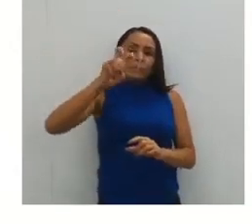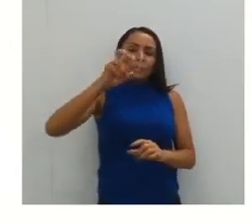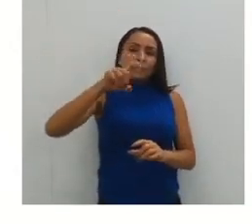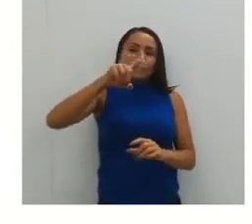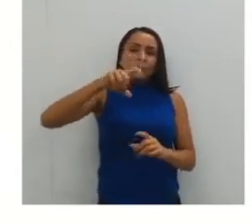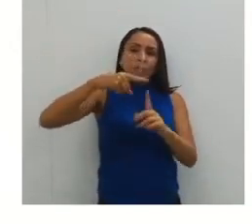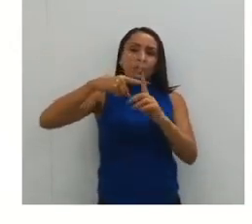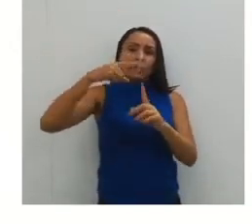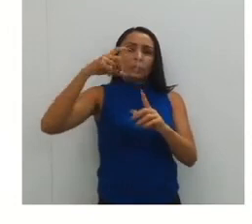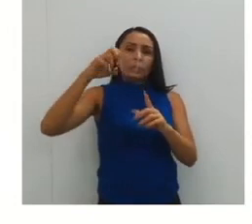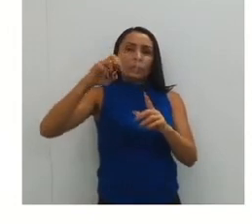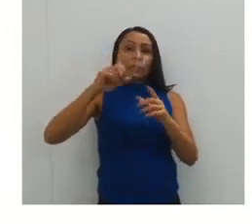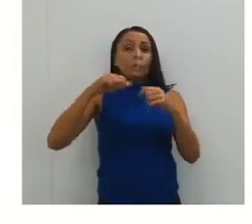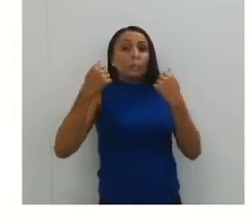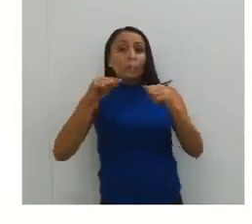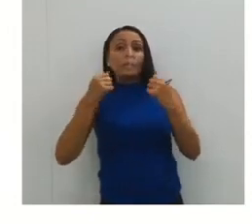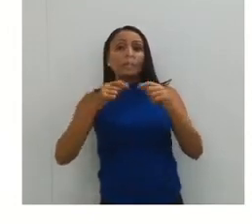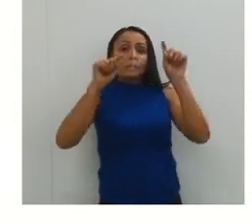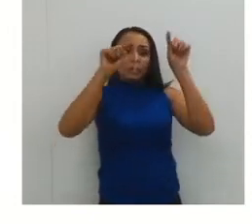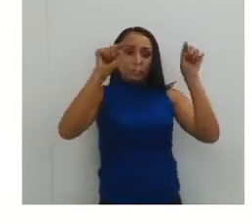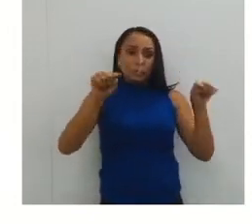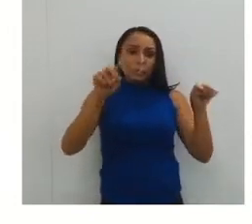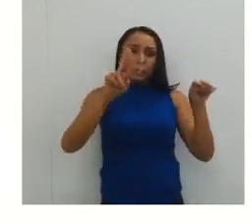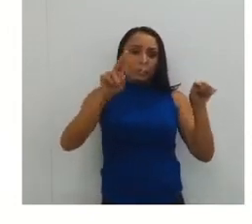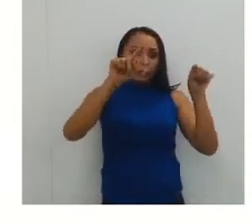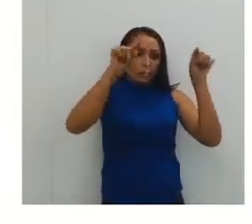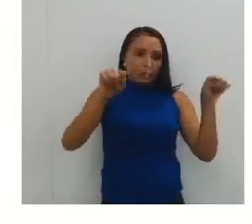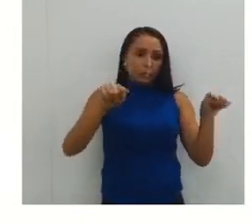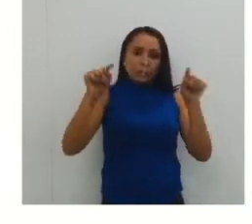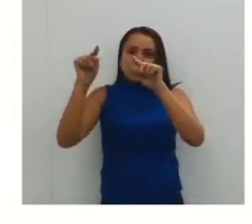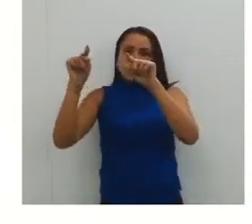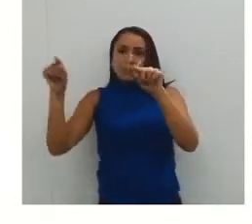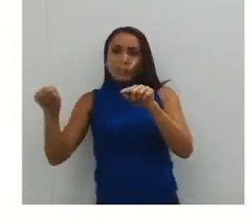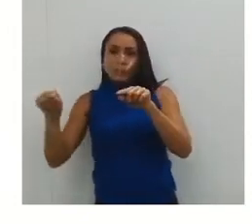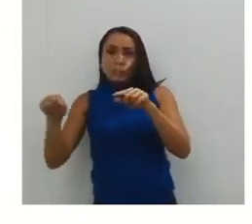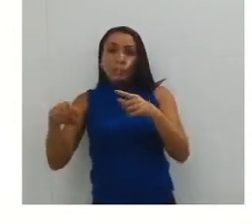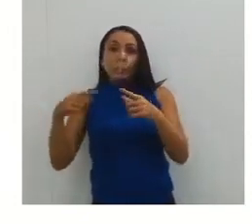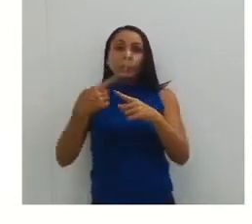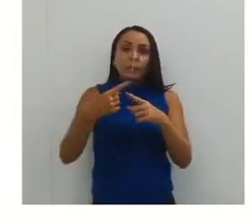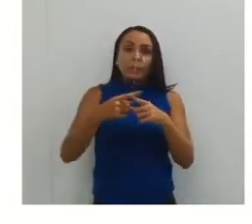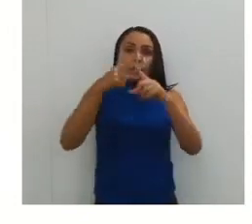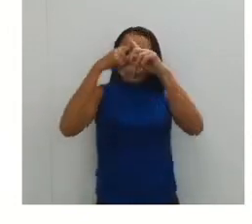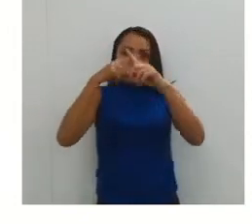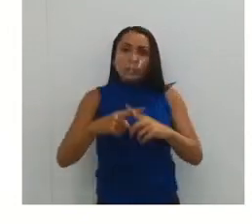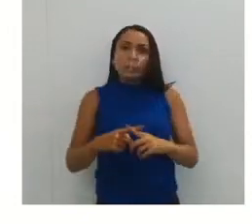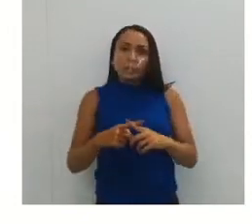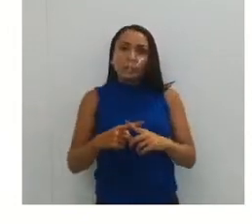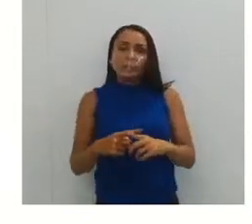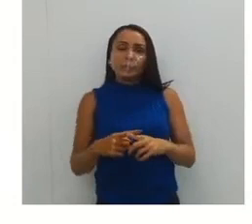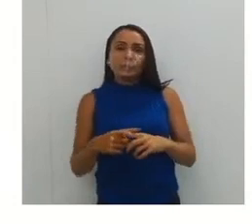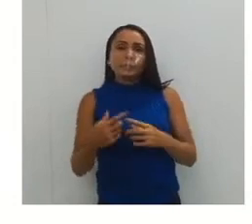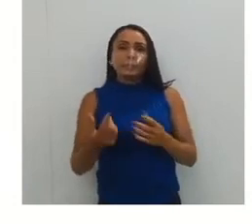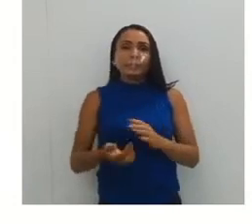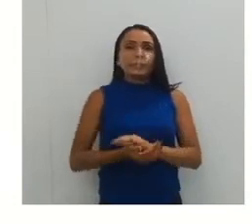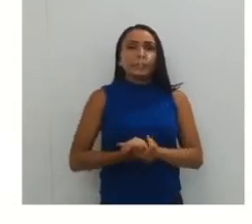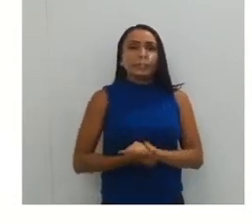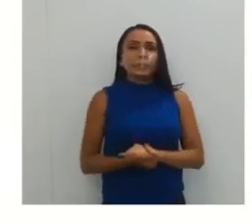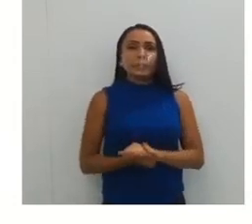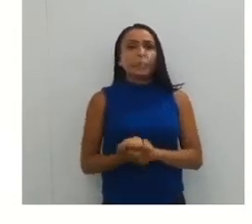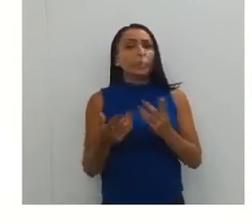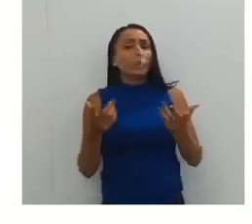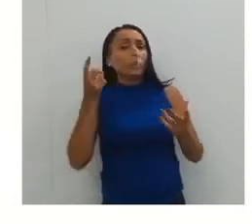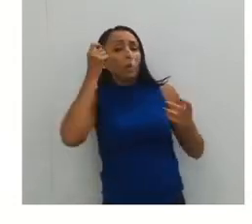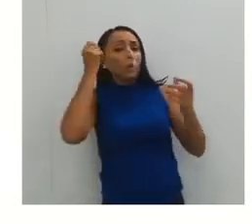os parênteses, porque iremos multiplicar. 5x mais 8 vezes 5x mais 8. Opa, qual é a